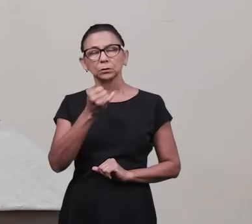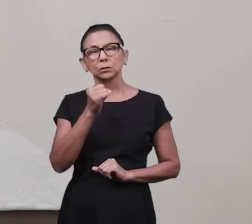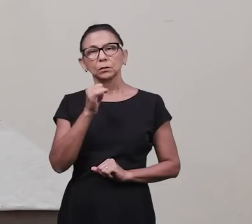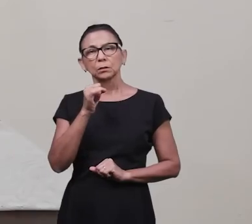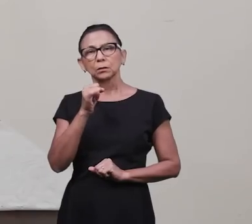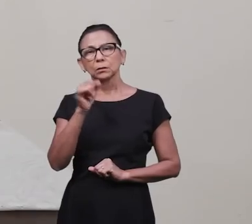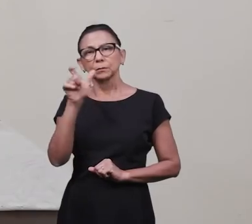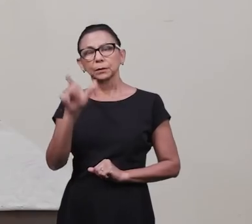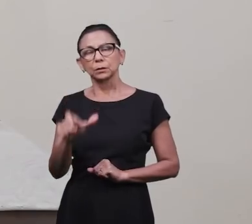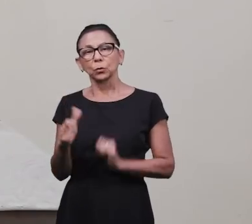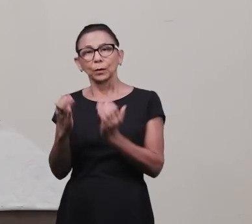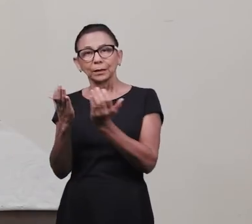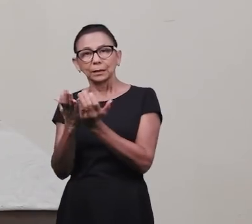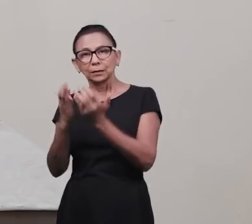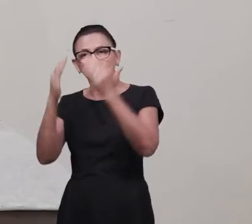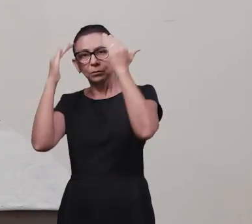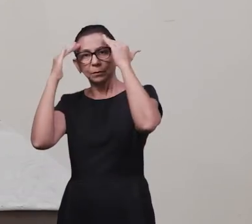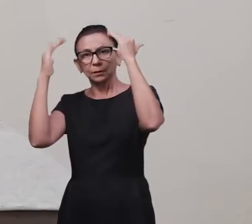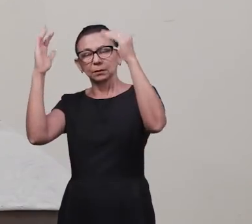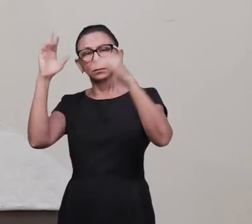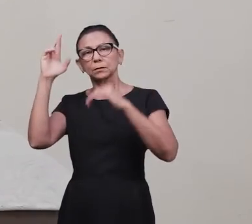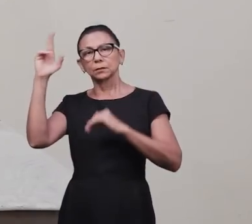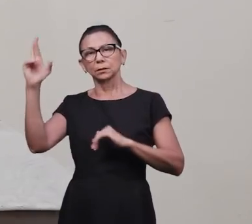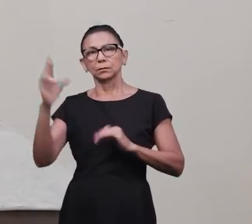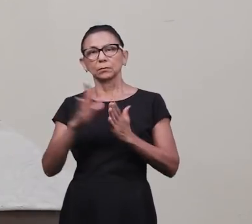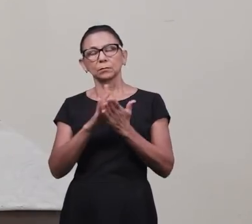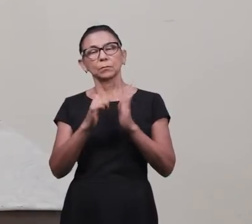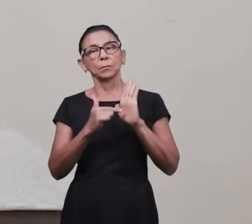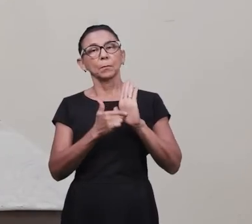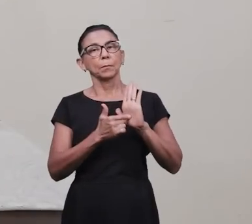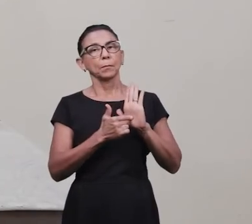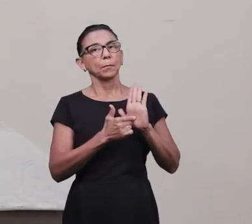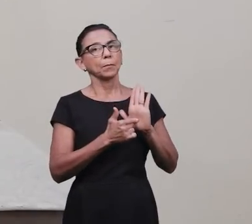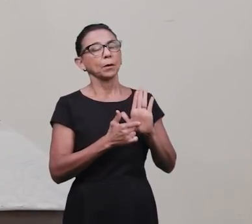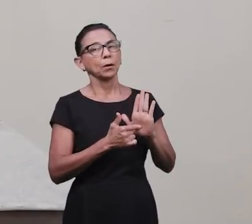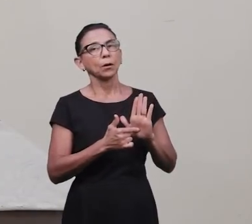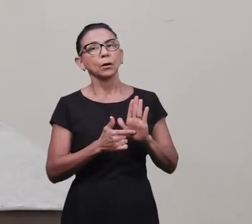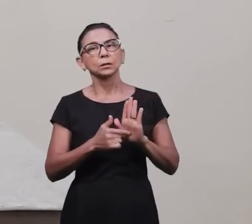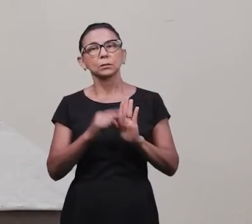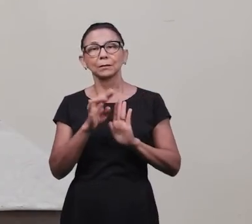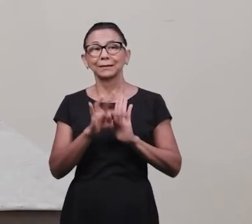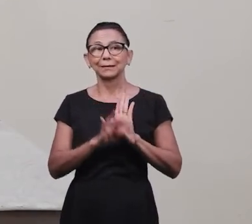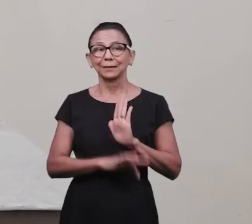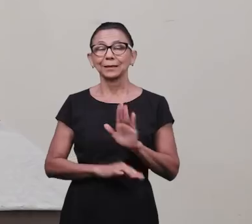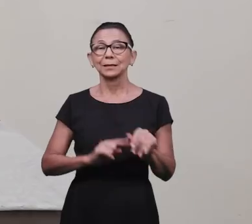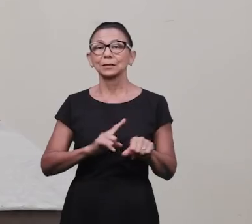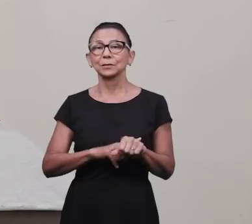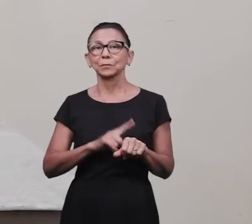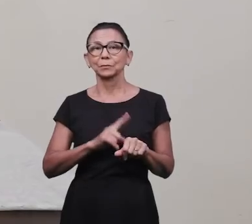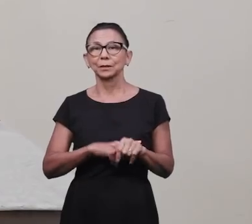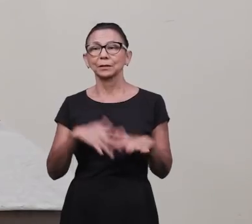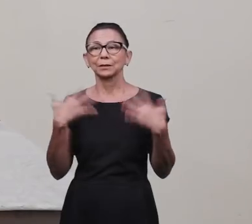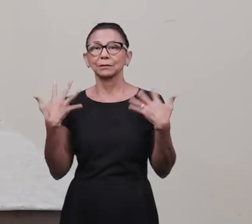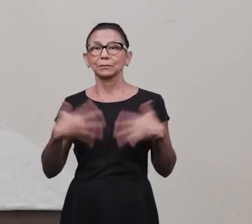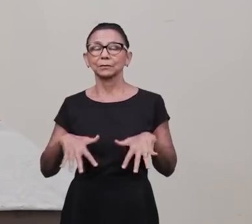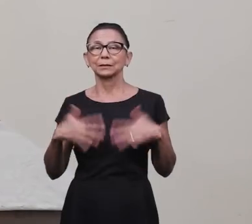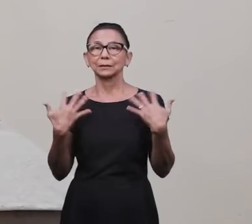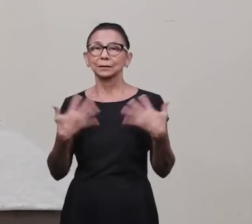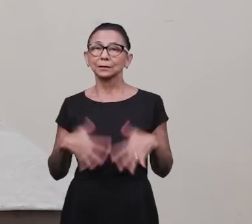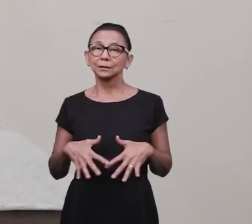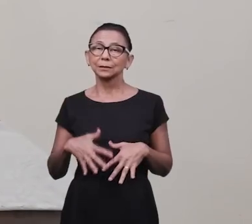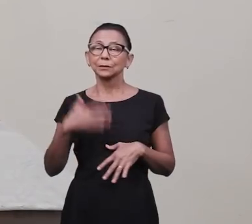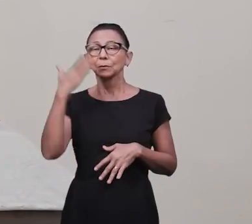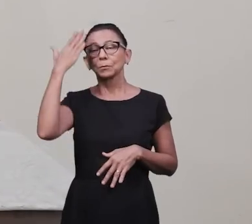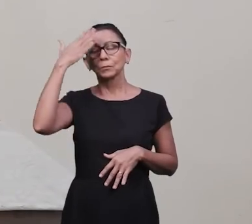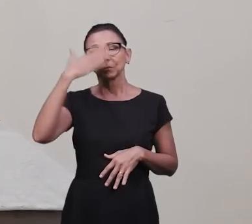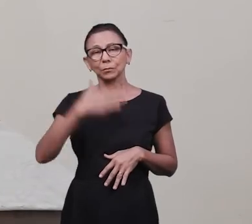Senhor. A vida que a Bíblia nos apresenta, um momento de aflição, de prova,